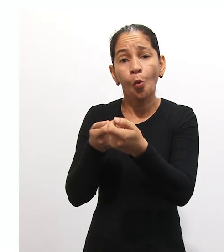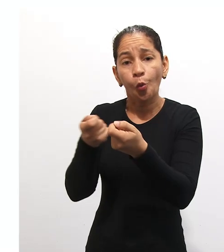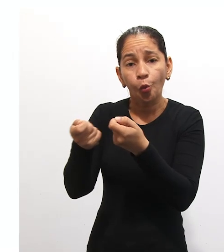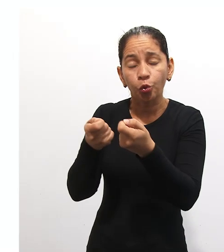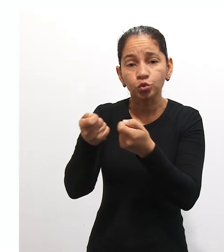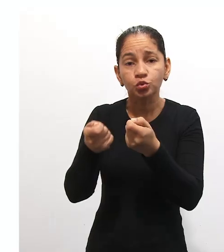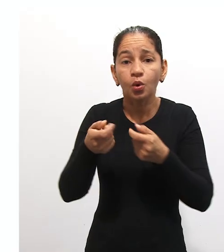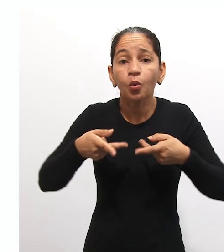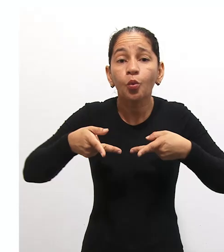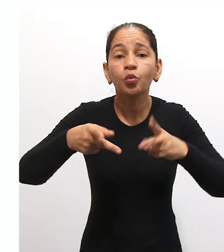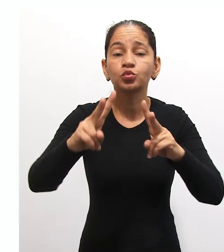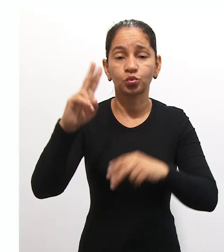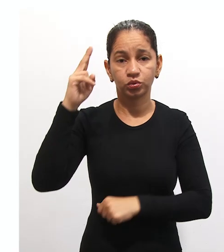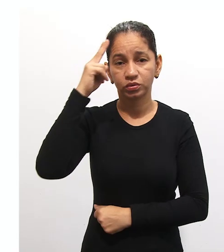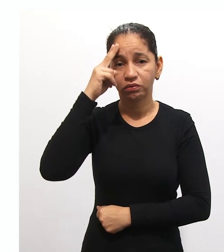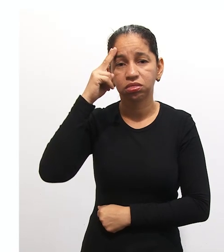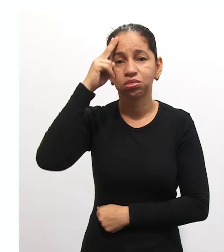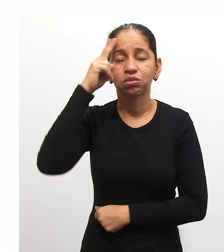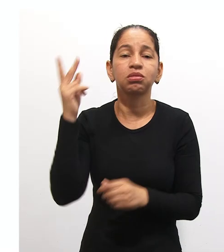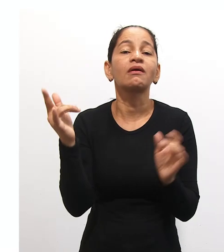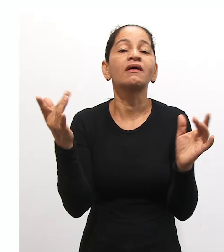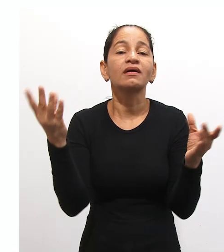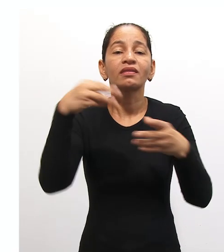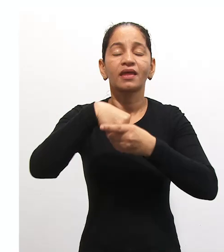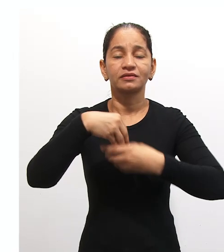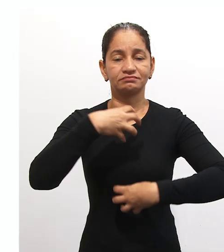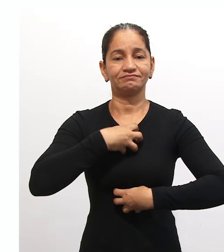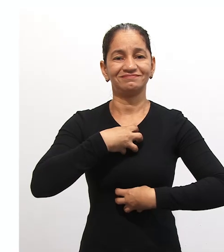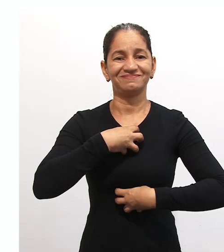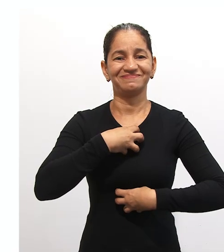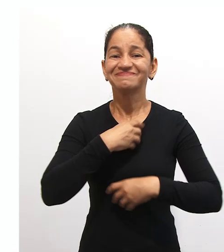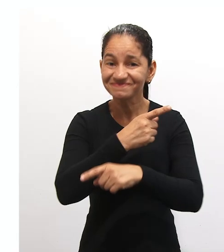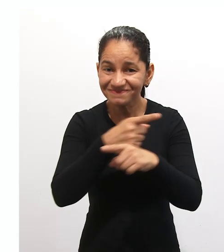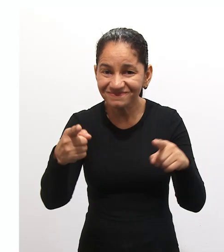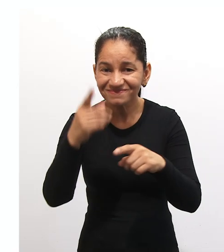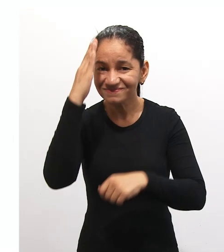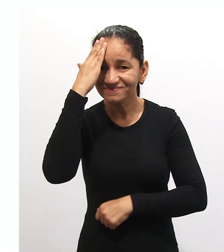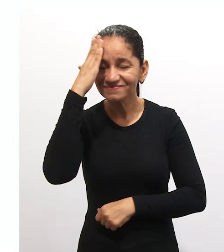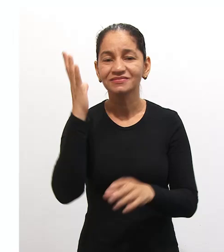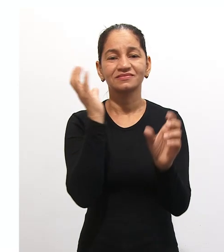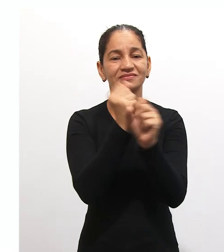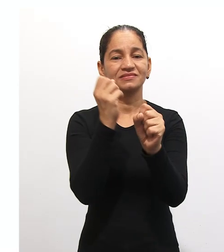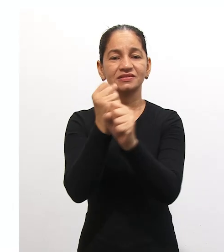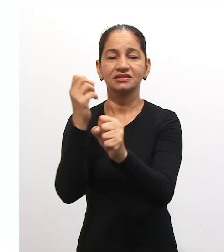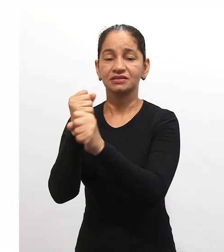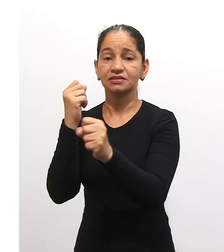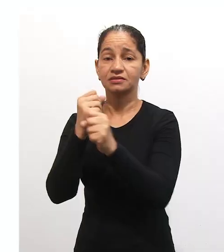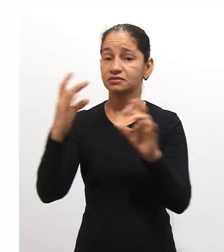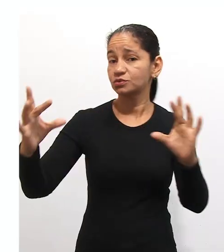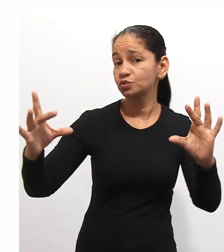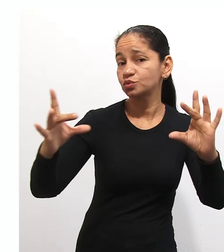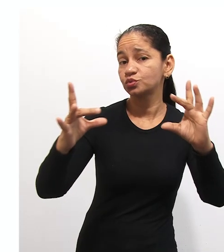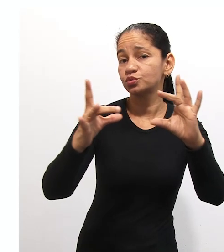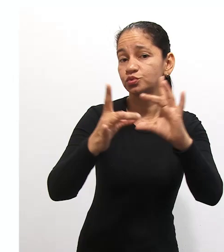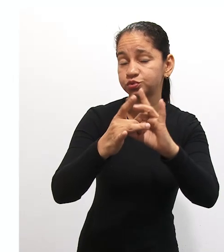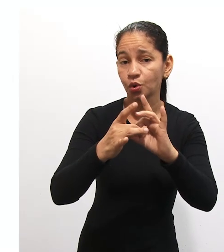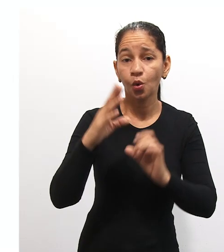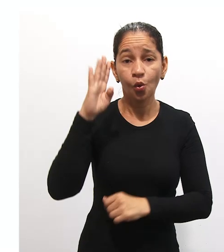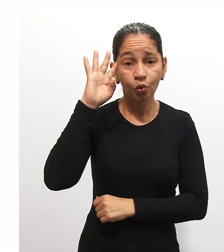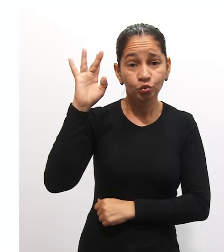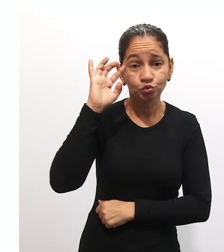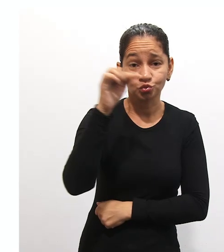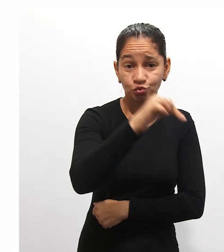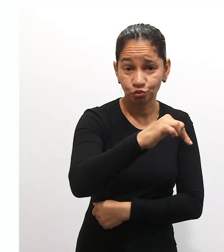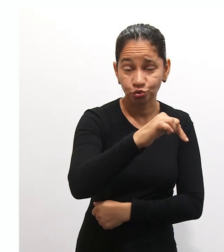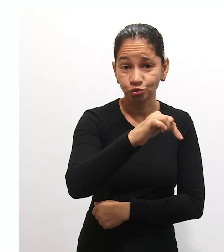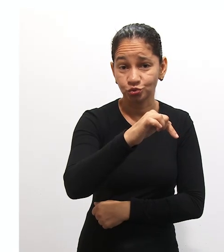controle é o que mantém o sonho de pé. Tá? A contabilidade gerencial é o elo entre ambos,